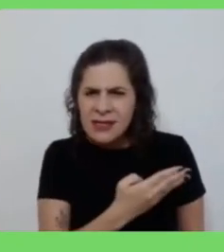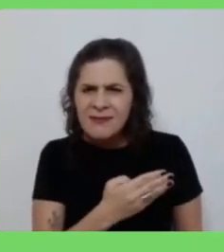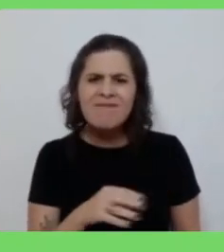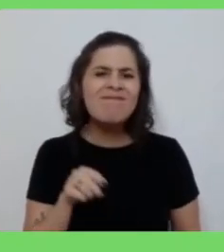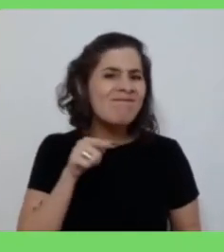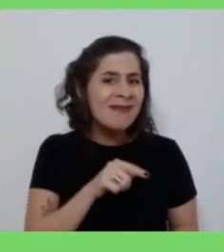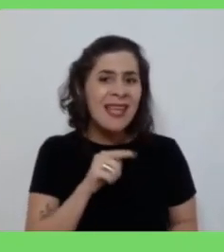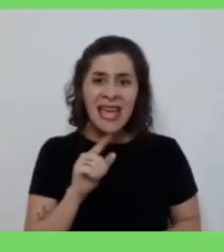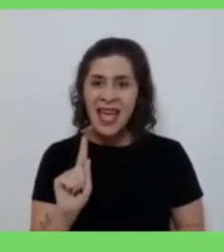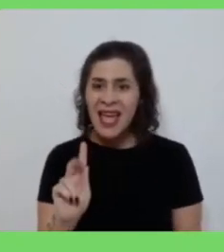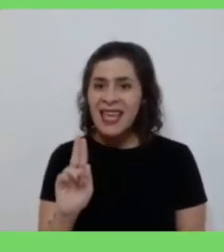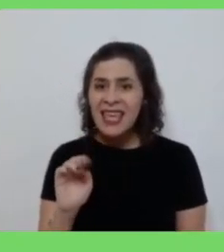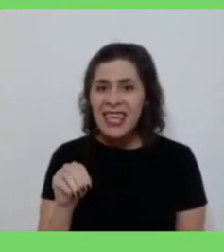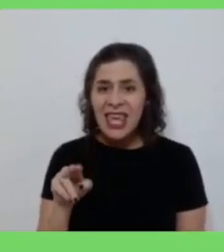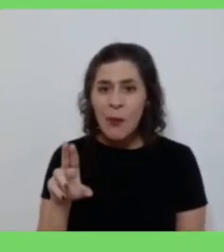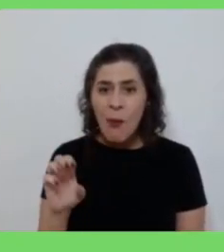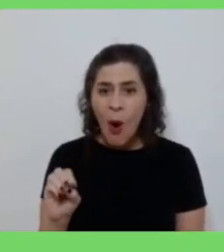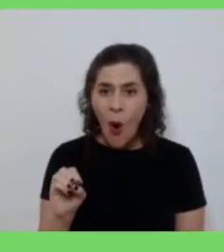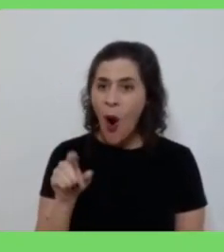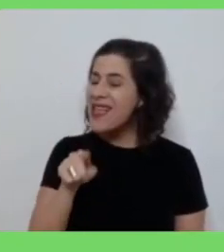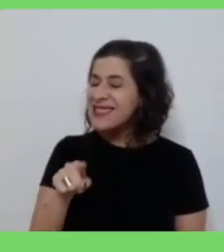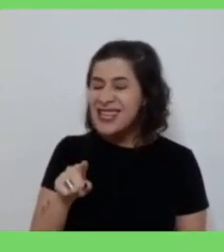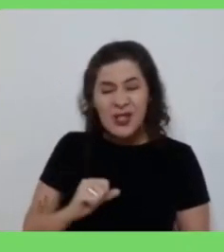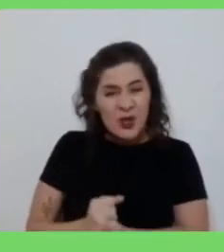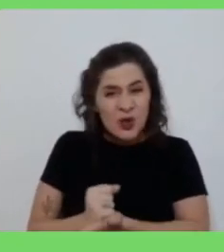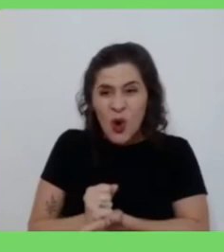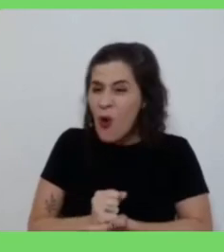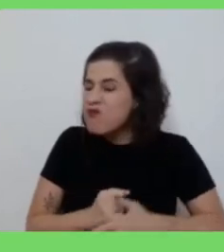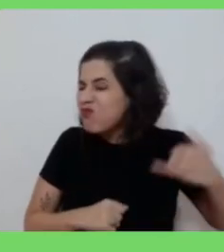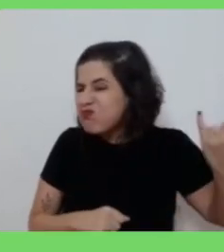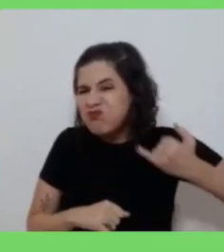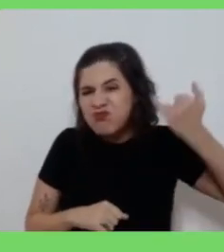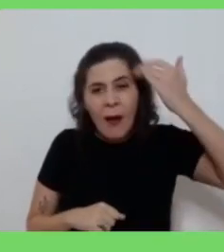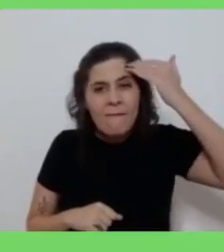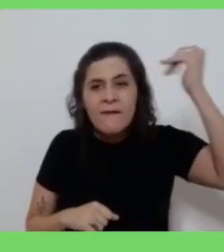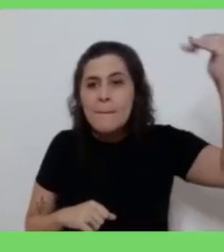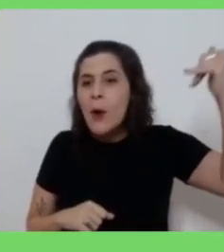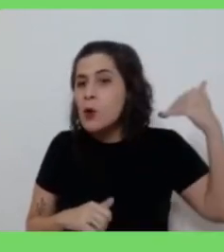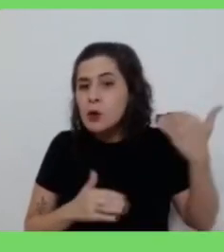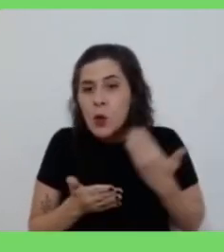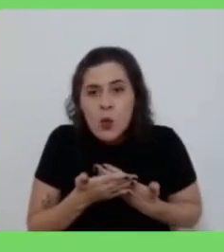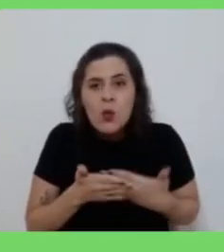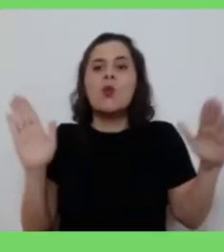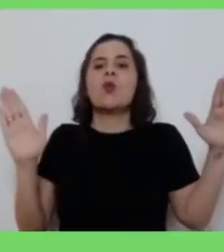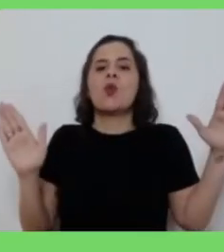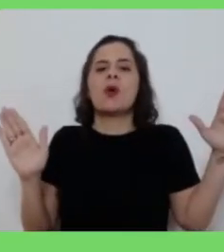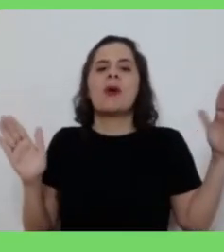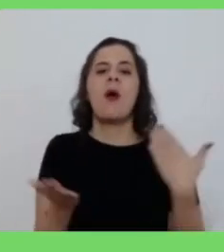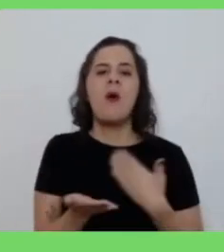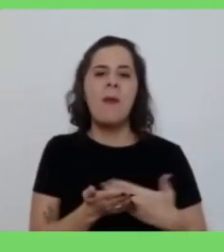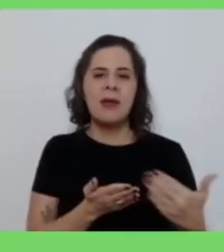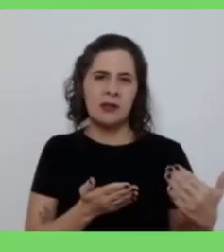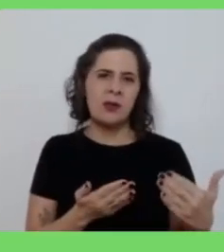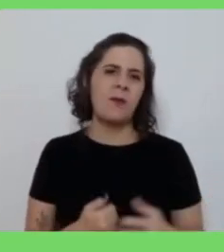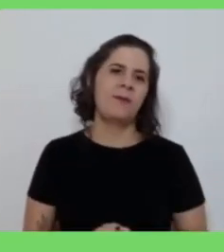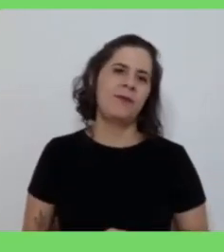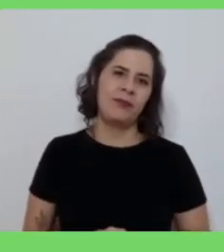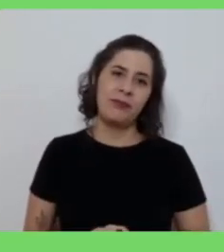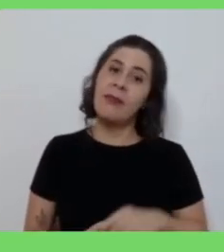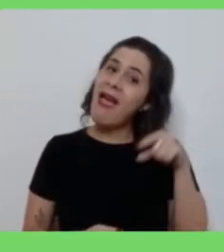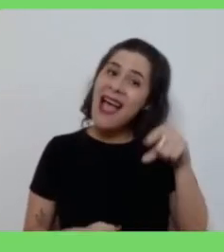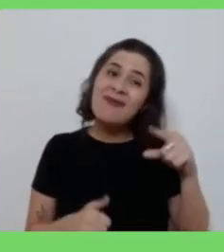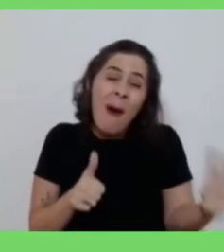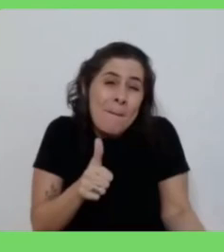soft Logic depois foi até mais adiante ali a gente vai ver adquirida pela ubsoft que foi a